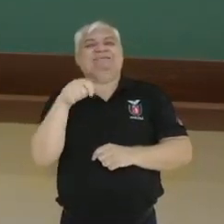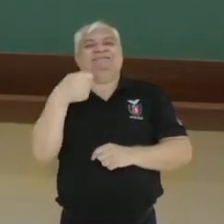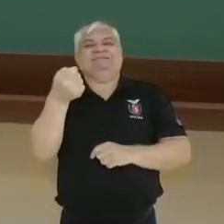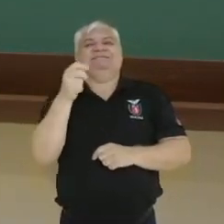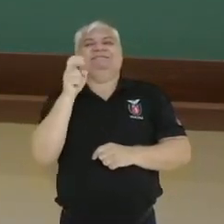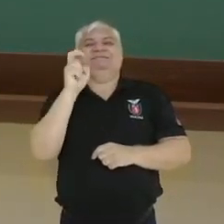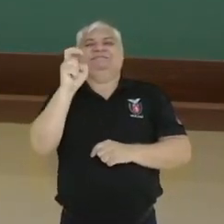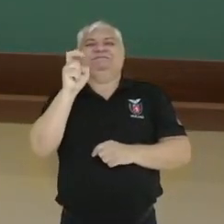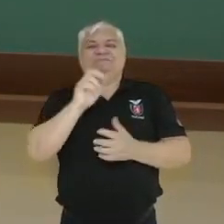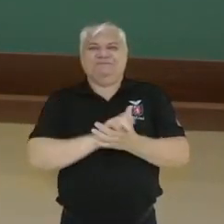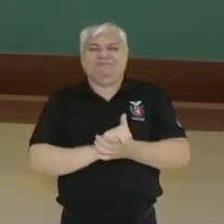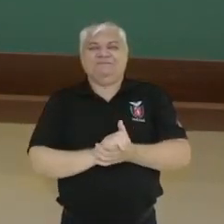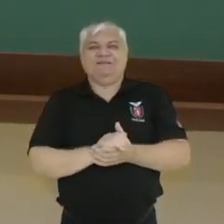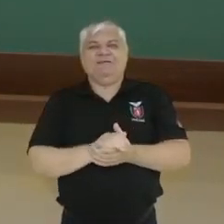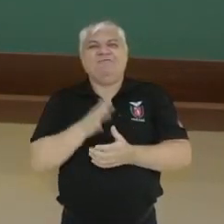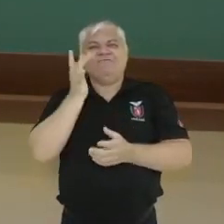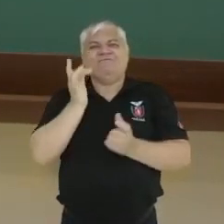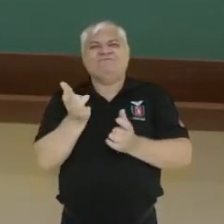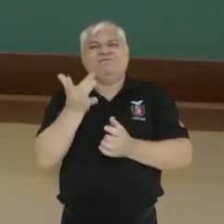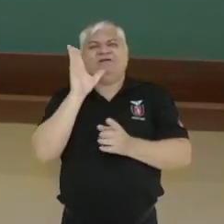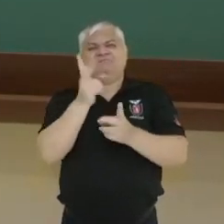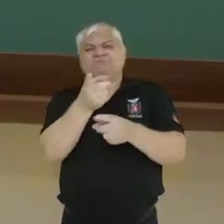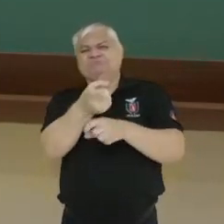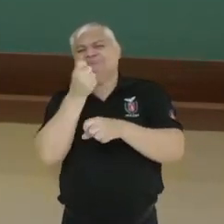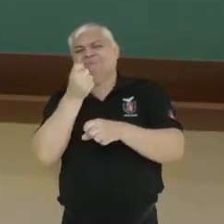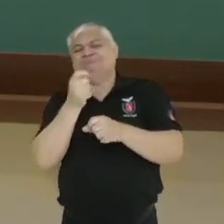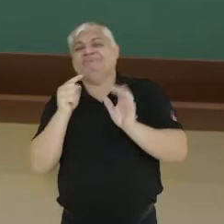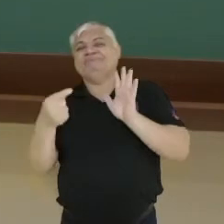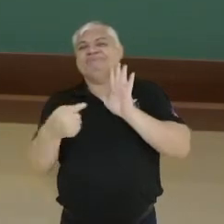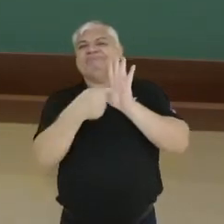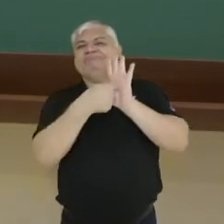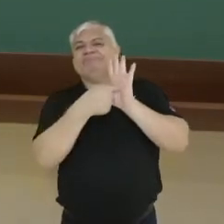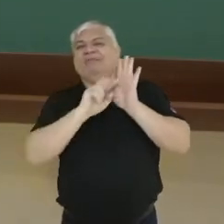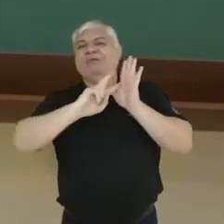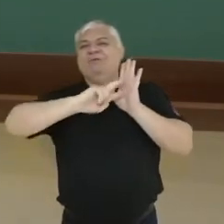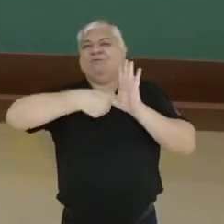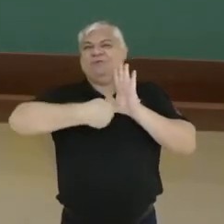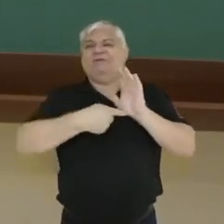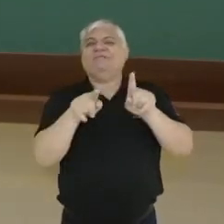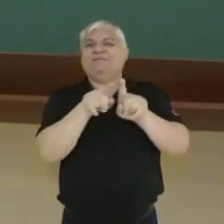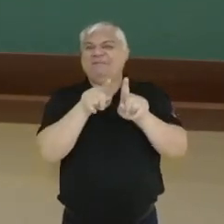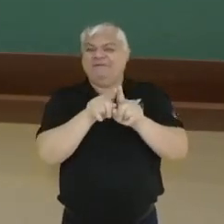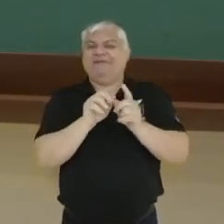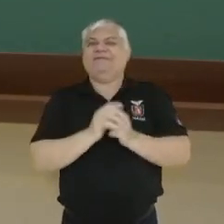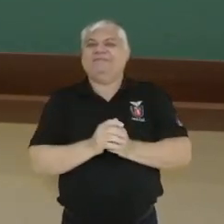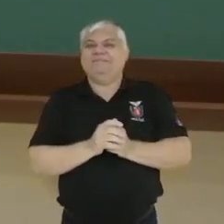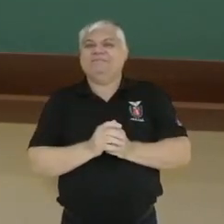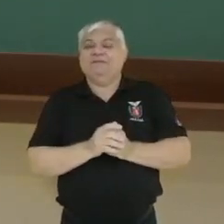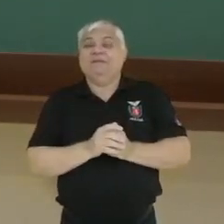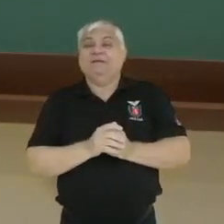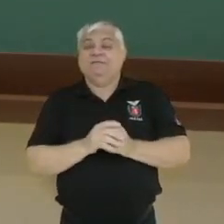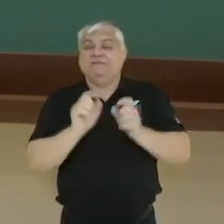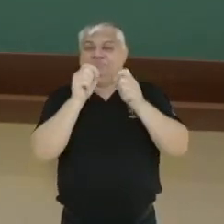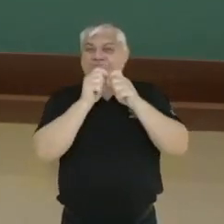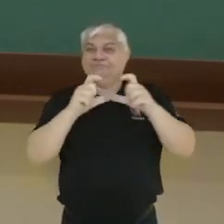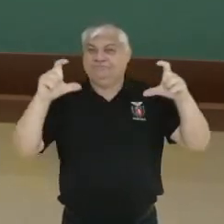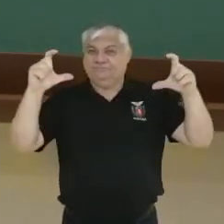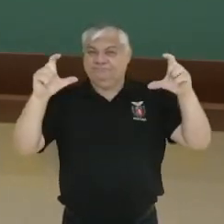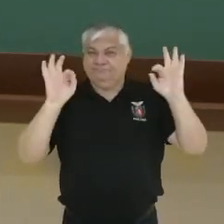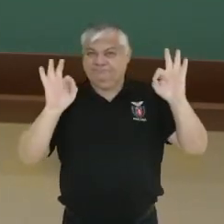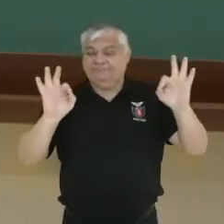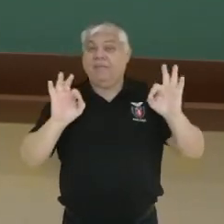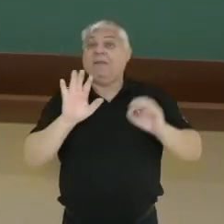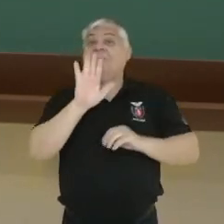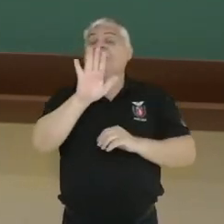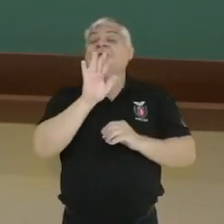gente identificar o centro e também o raio da circunferência quando a gente tem a equação reduzida. Agora,